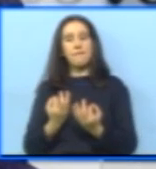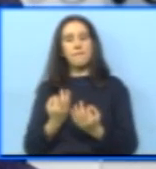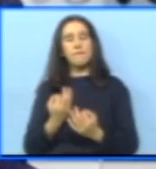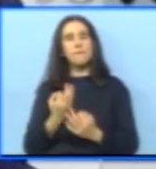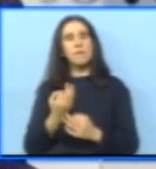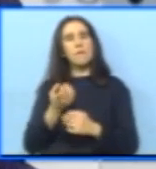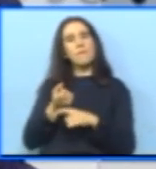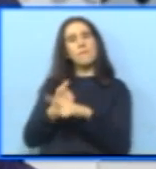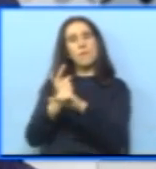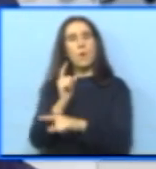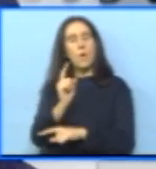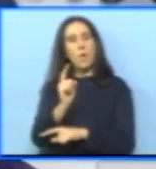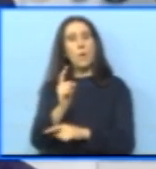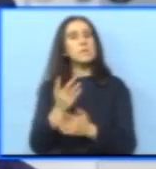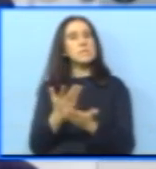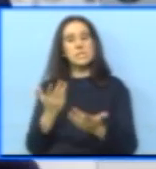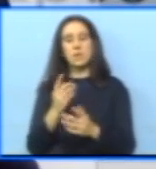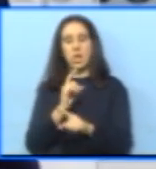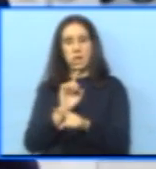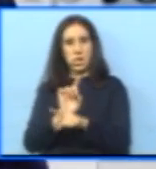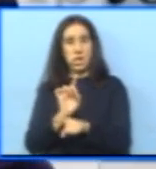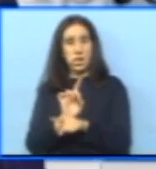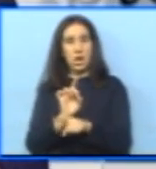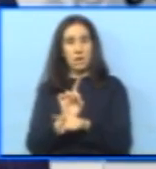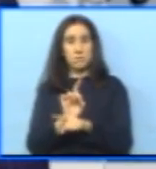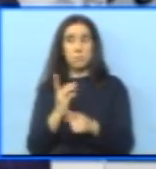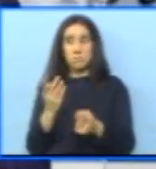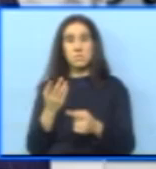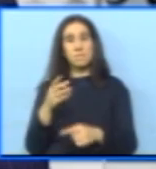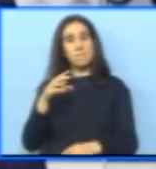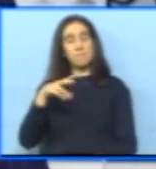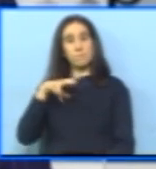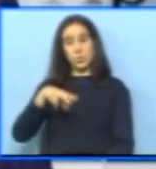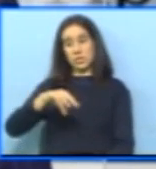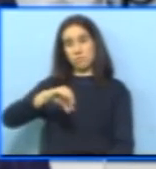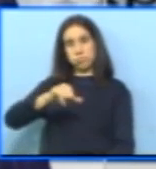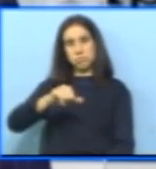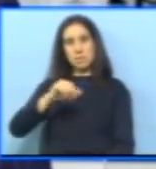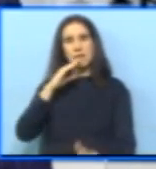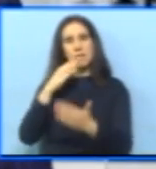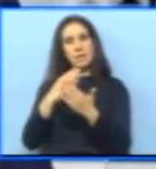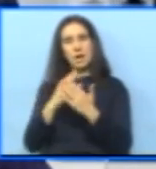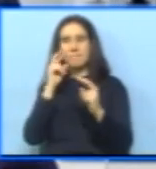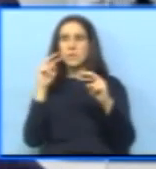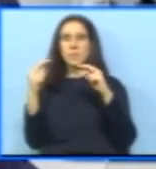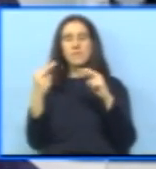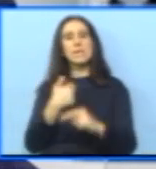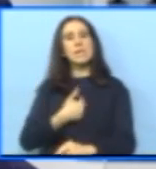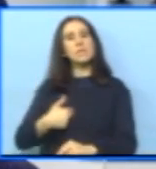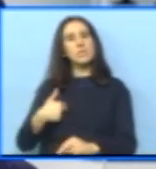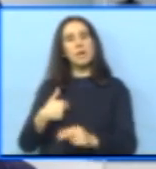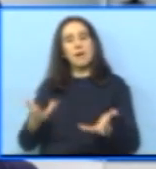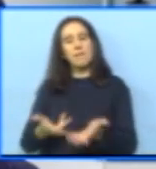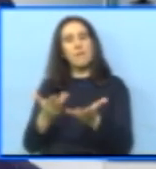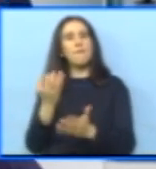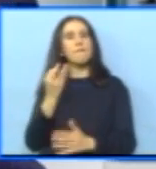instrumentos capazes de traduzir no âmbito do panorama português uma perspectiva cristã que cultive efetivamente